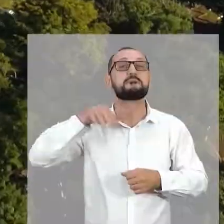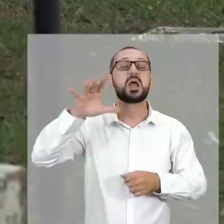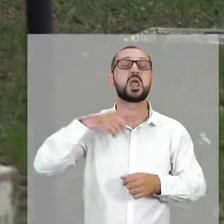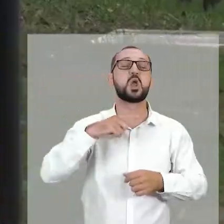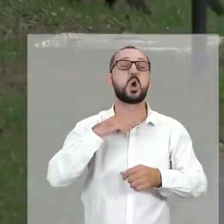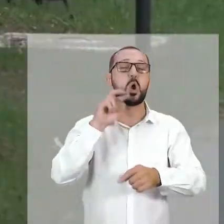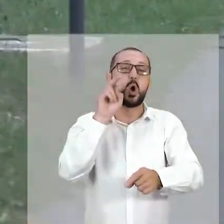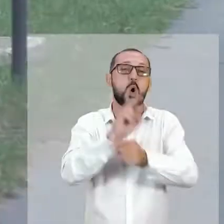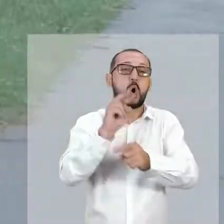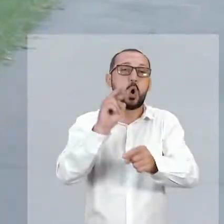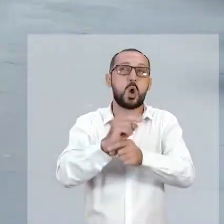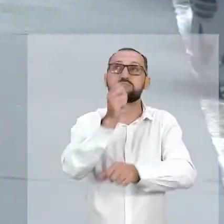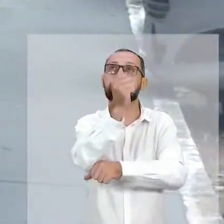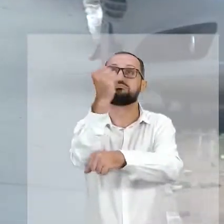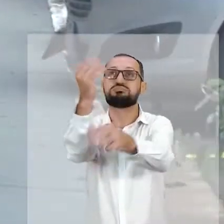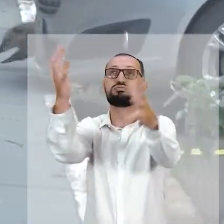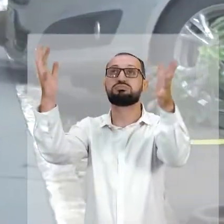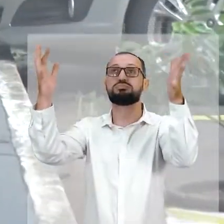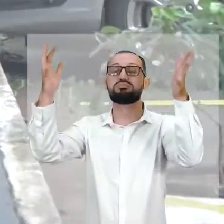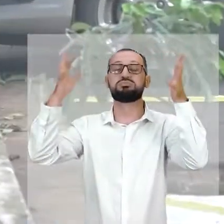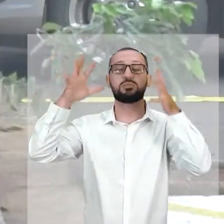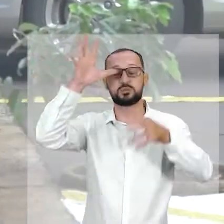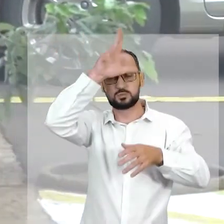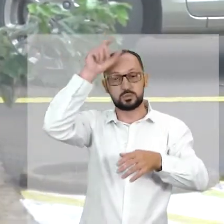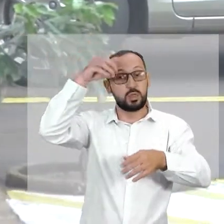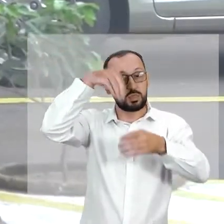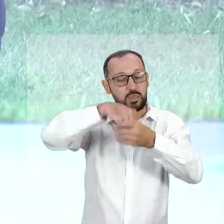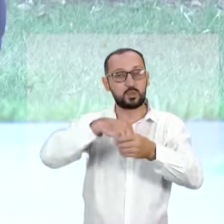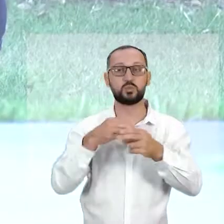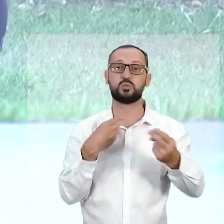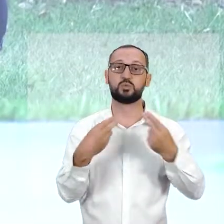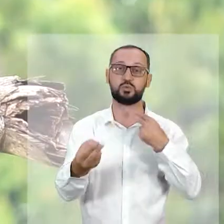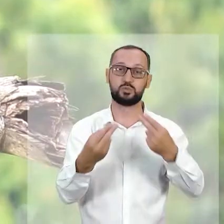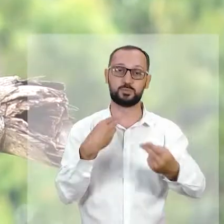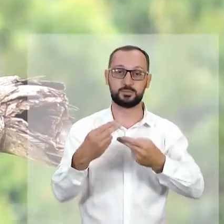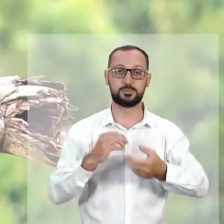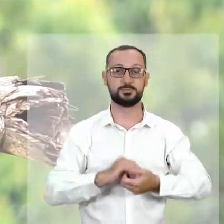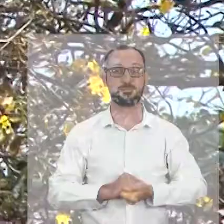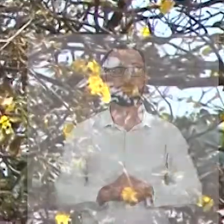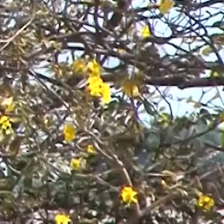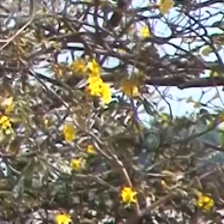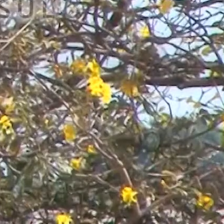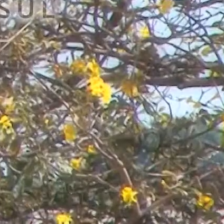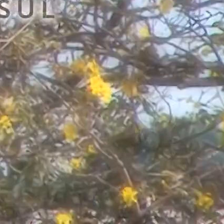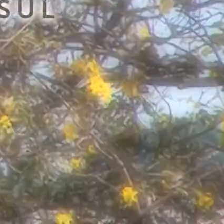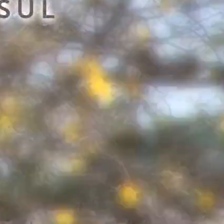maiores reservas naturais do estado, dentro do perímetro urbano.